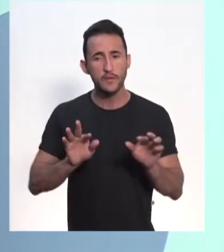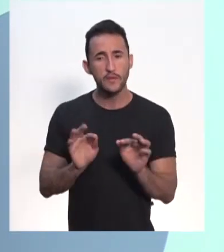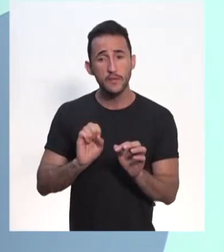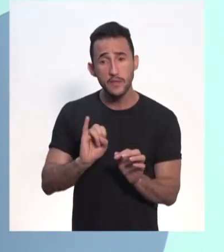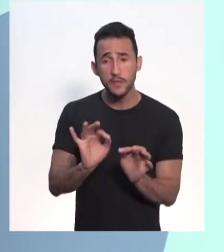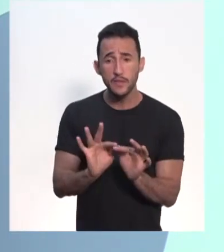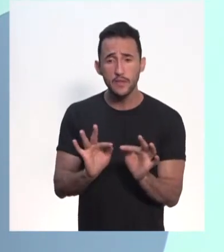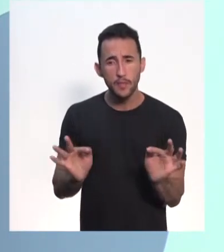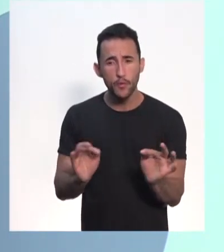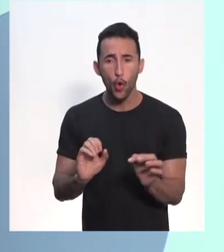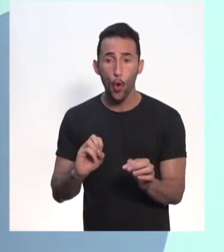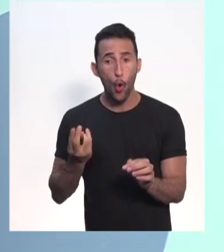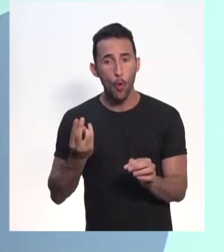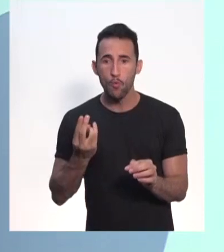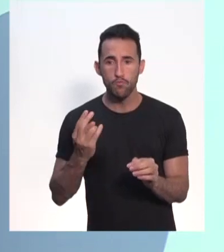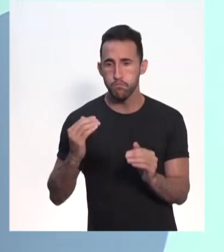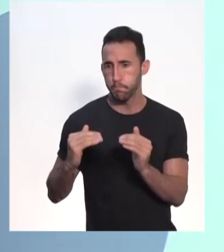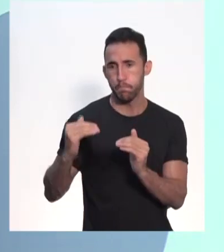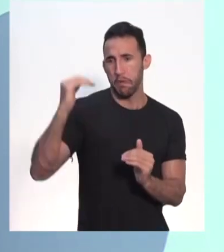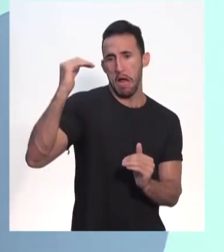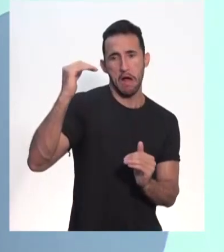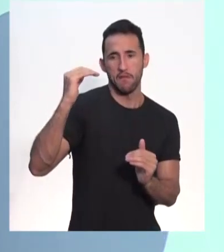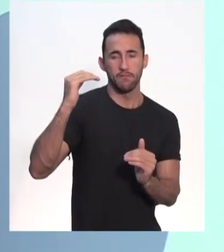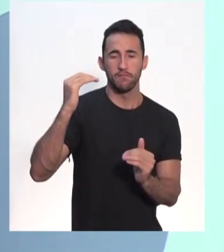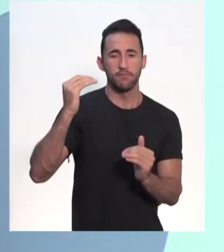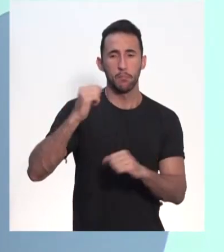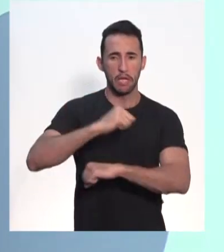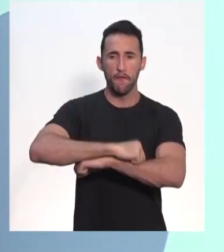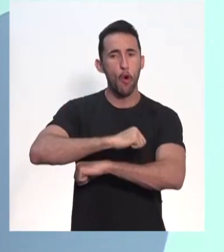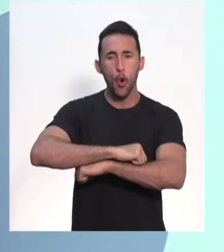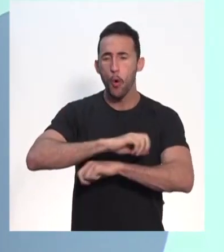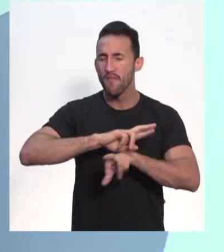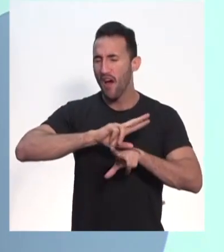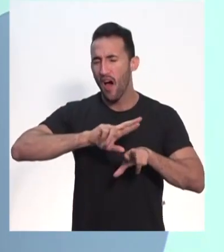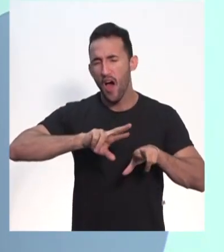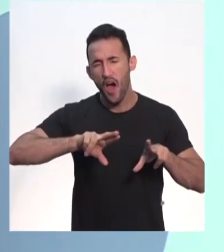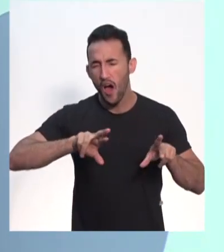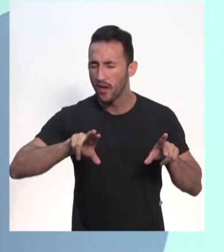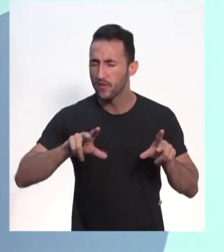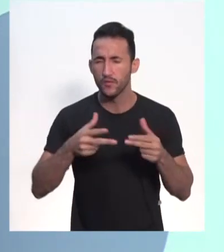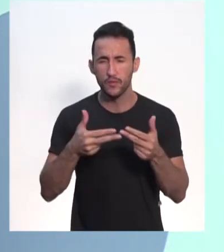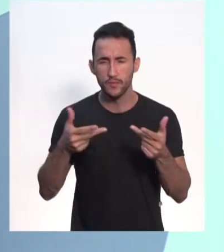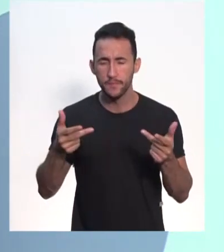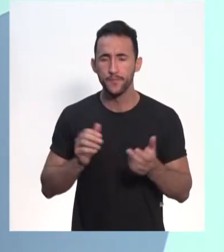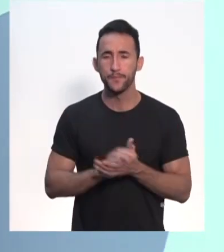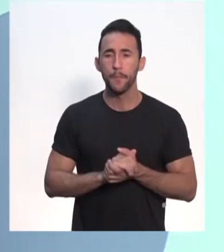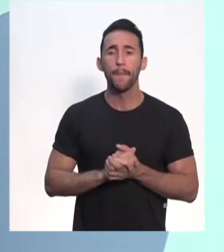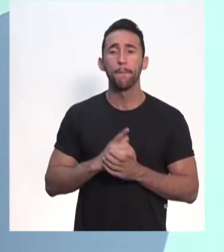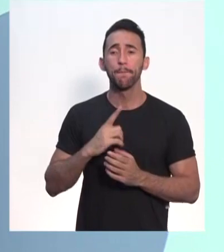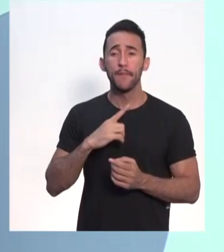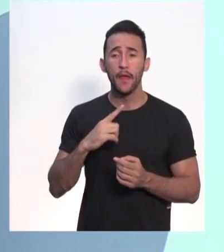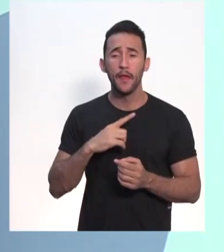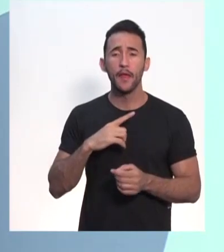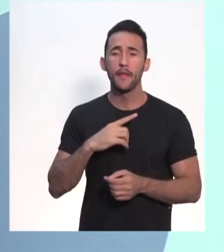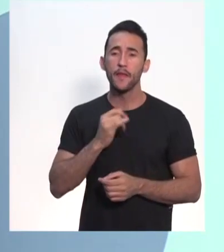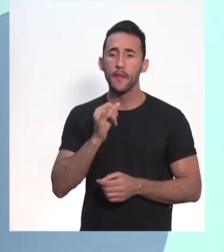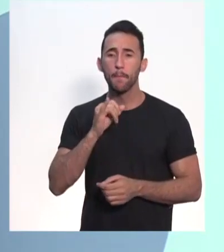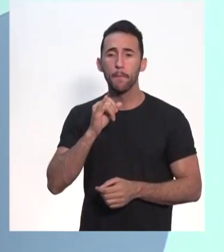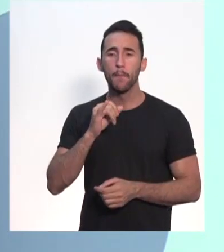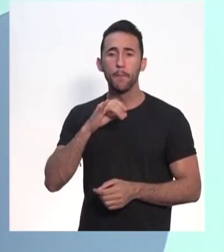variáveis possíveis de campos de atuação e práticas sociais de linguagem. É muito importante que a gente tenha